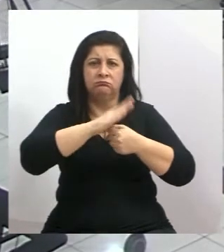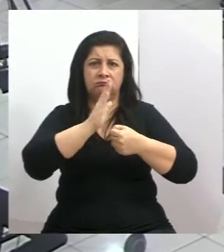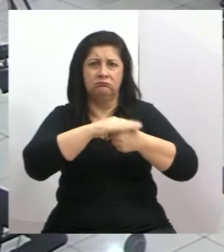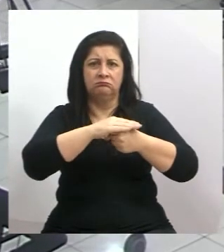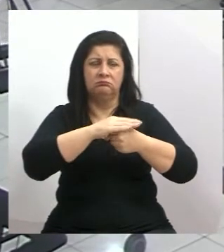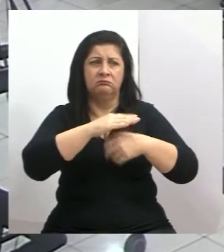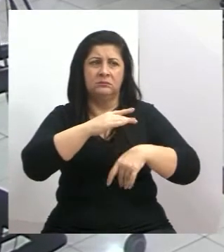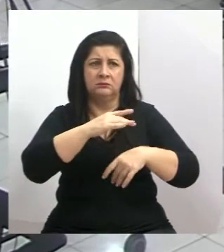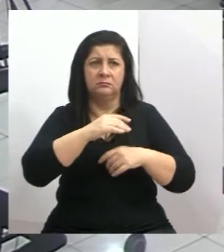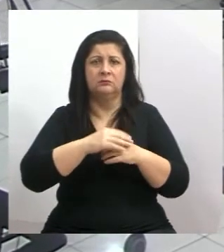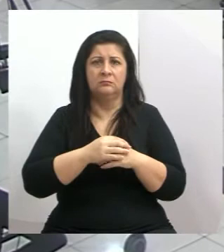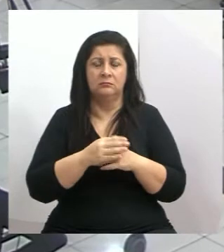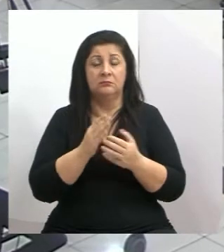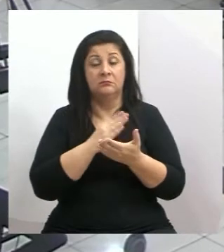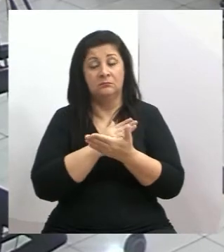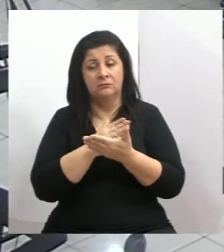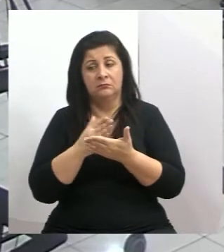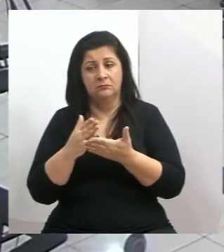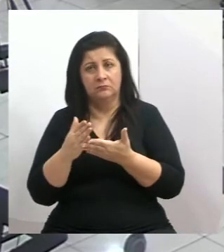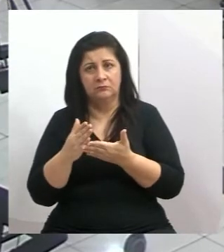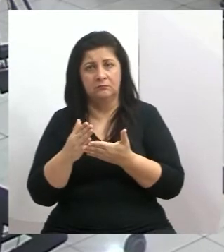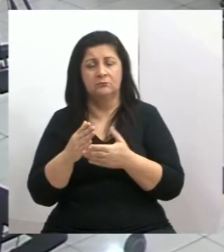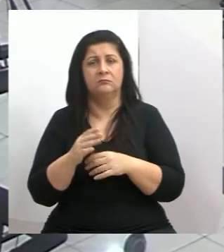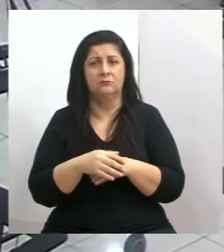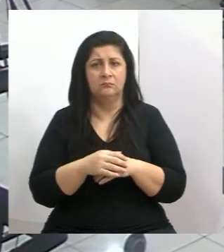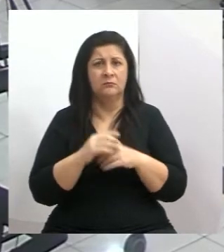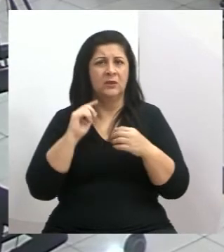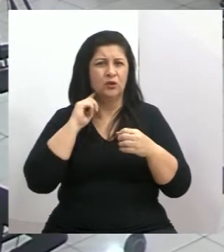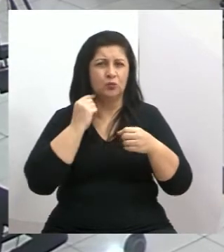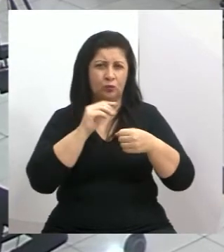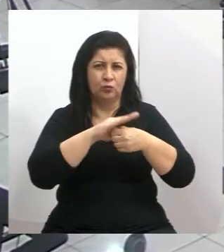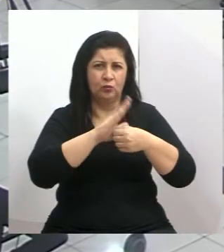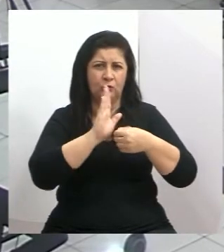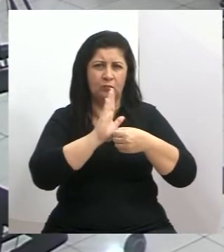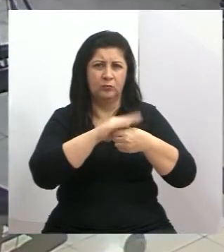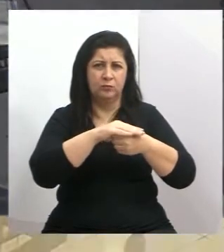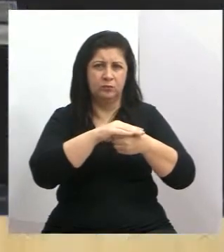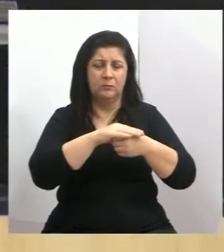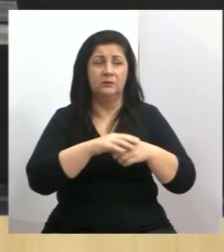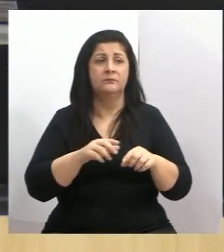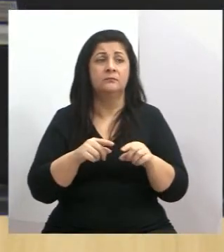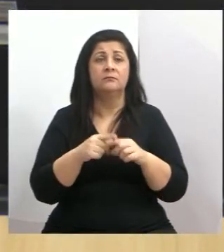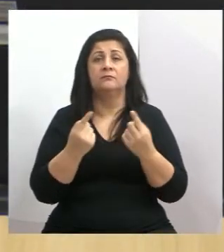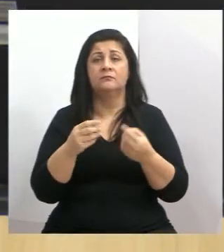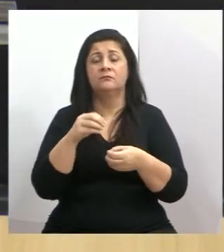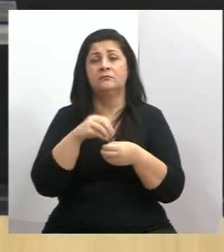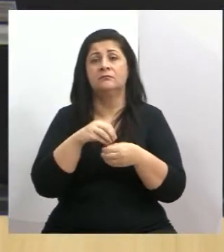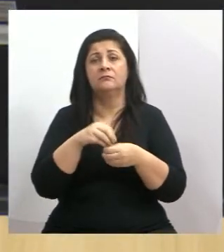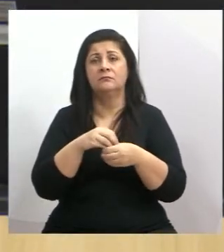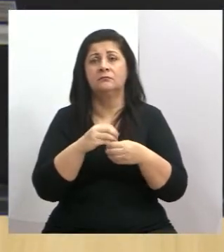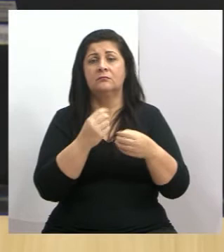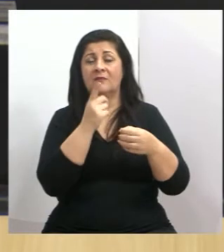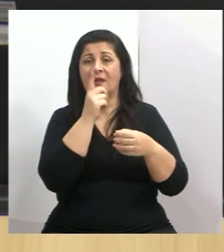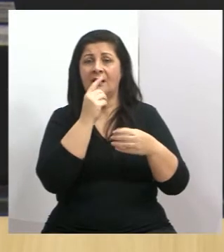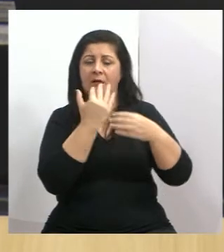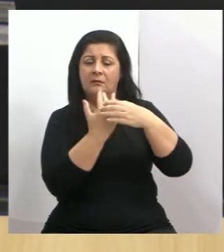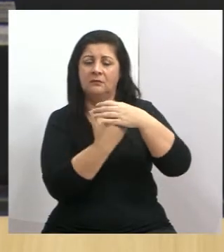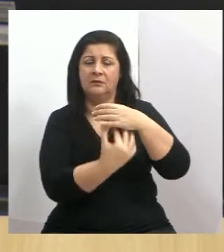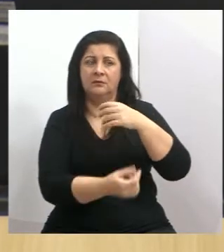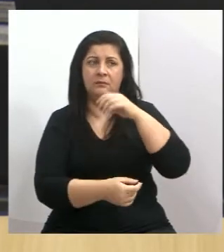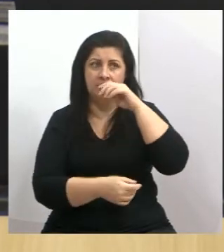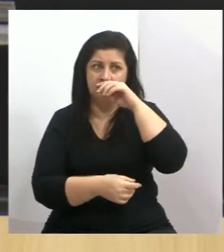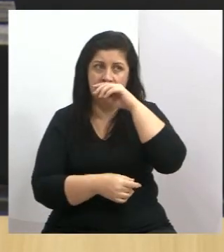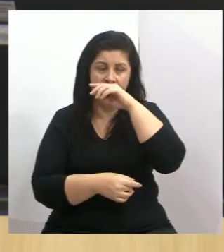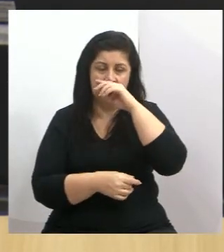pesar que esgoto tá chegando Igarapés já com as liberar pés mas falta a drenagem também ainda você